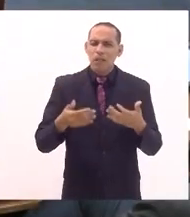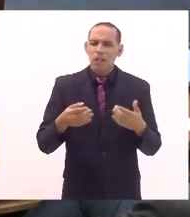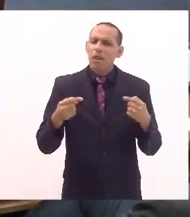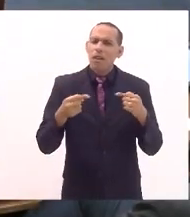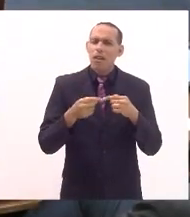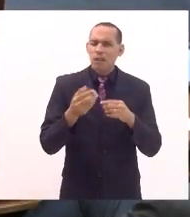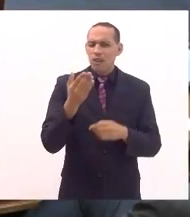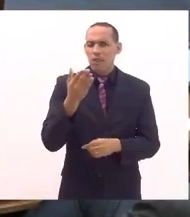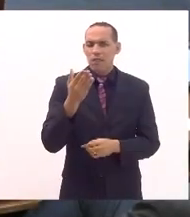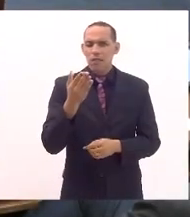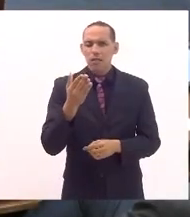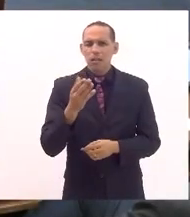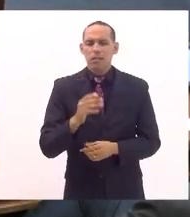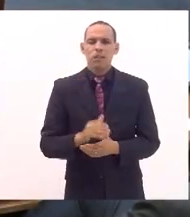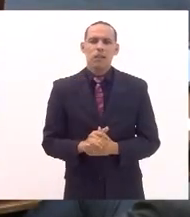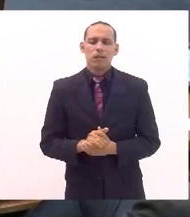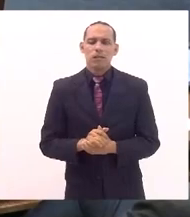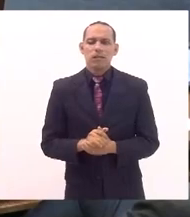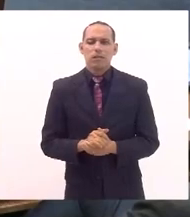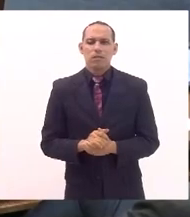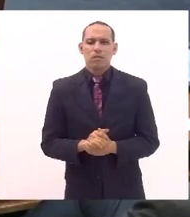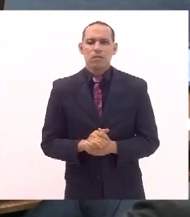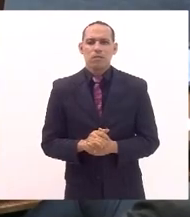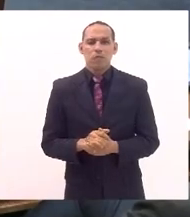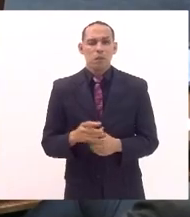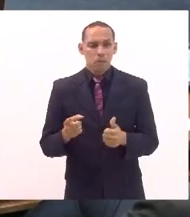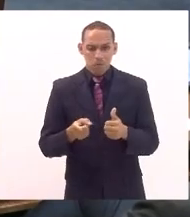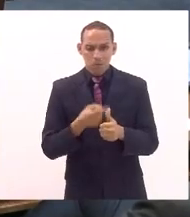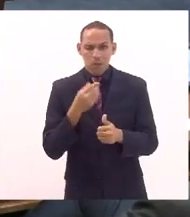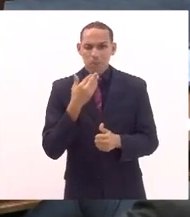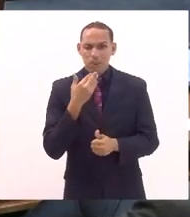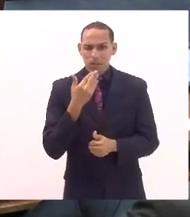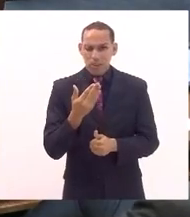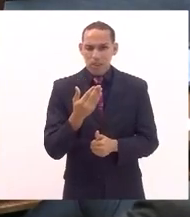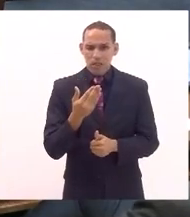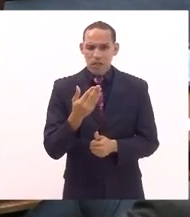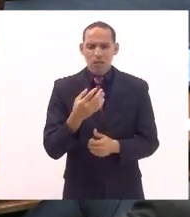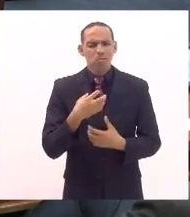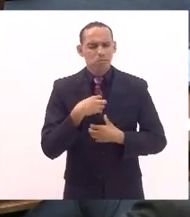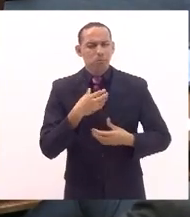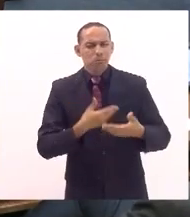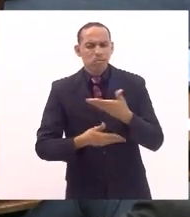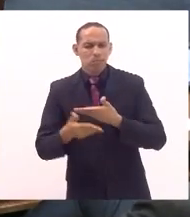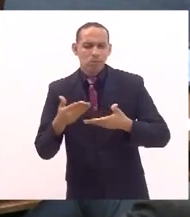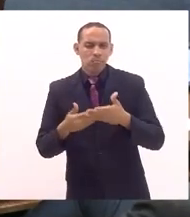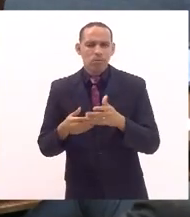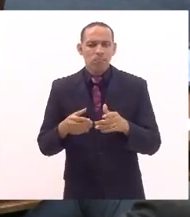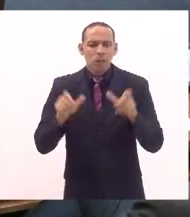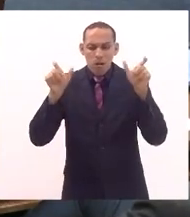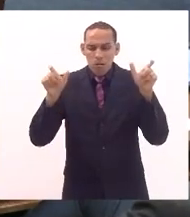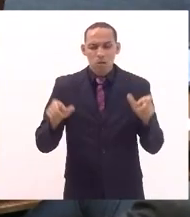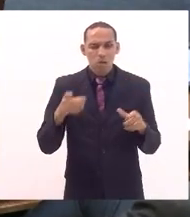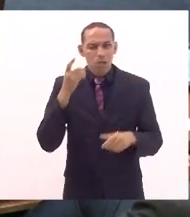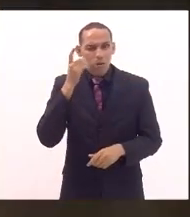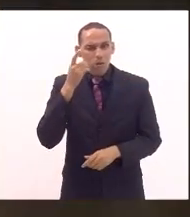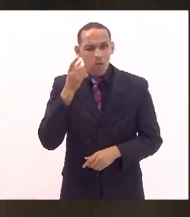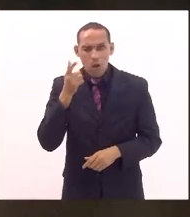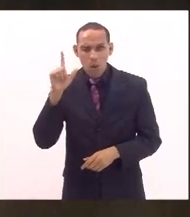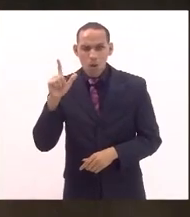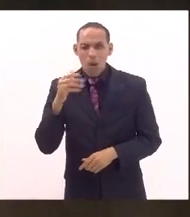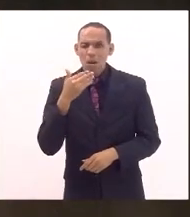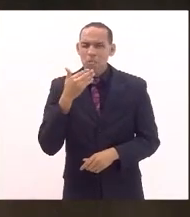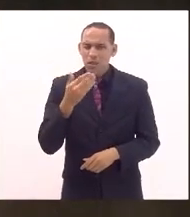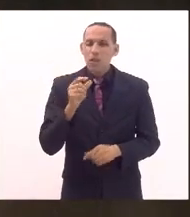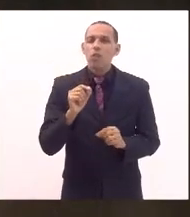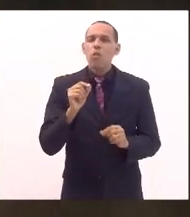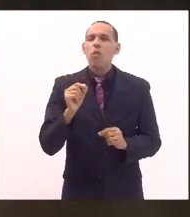respeito disso por favor nós temos eu primeiro queria só pedir em solidariedade aos dois outros deputados que não me pediram apenas